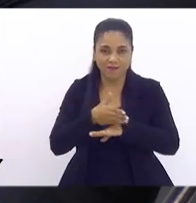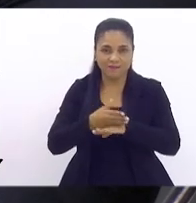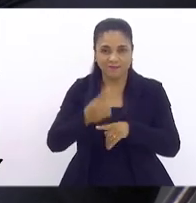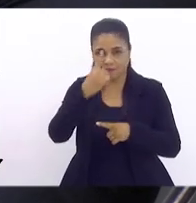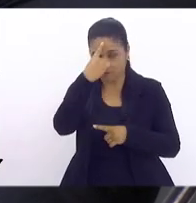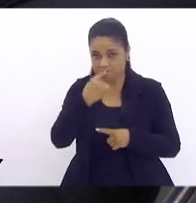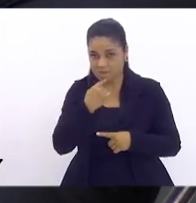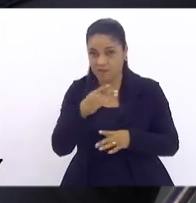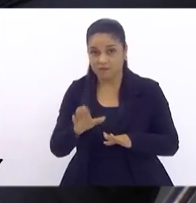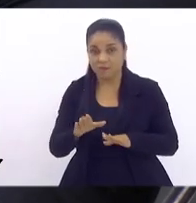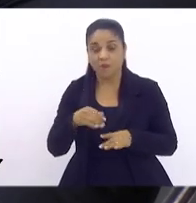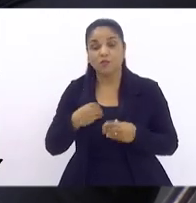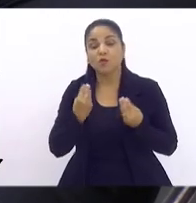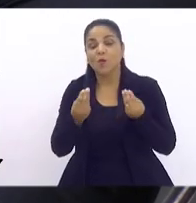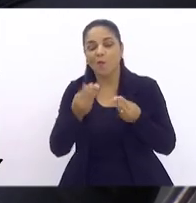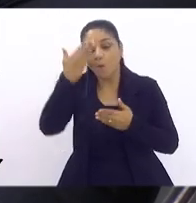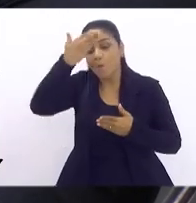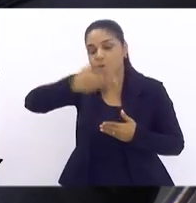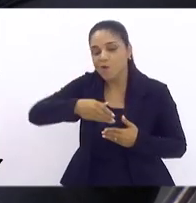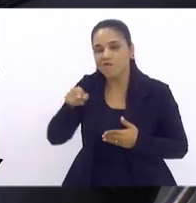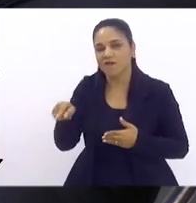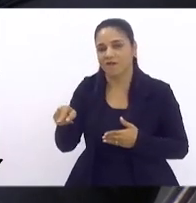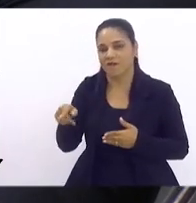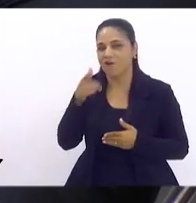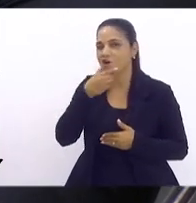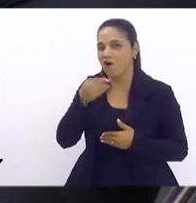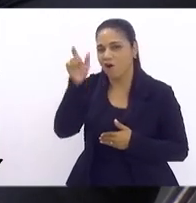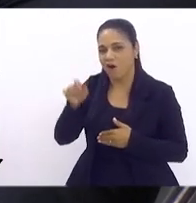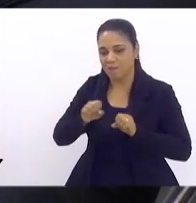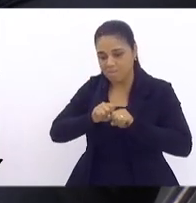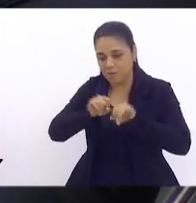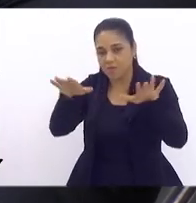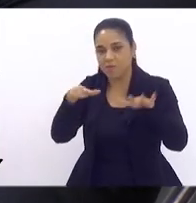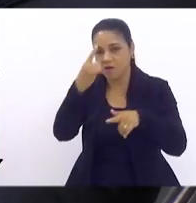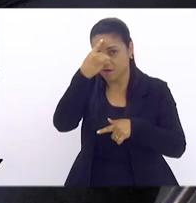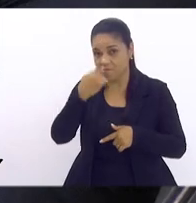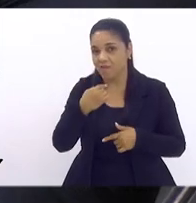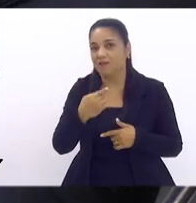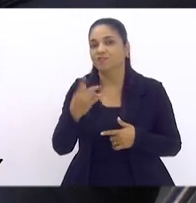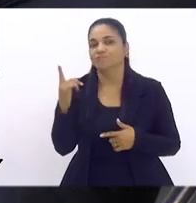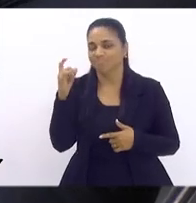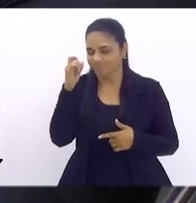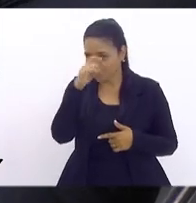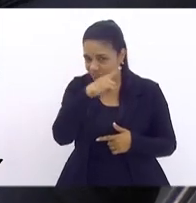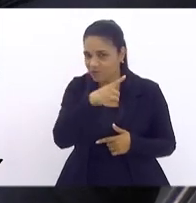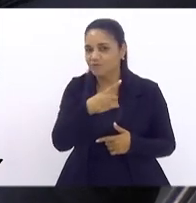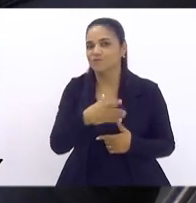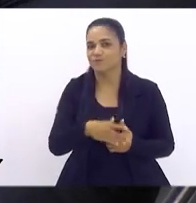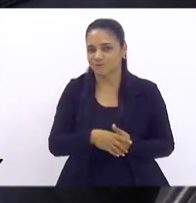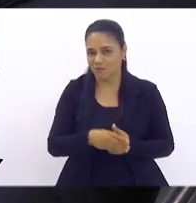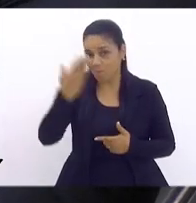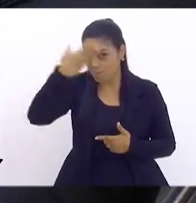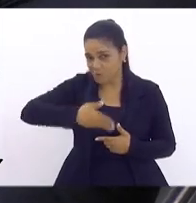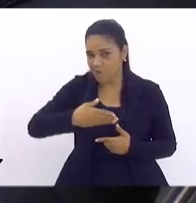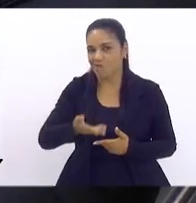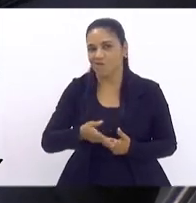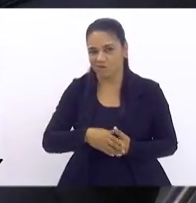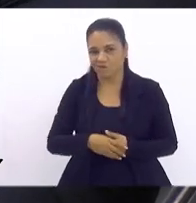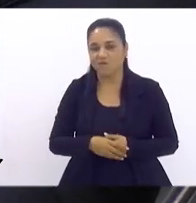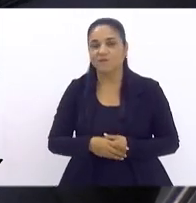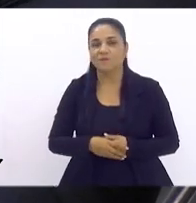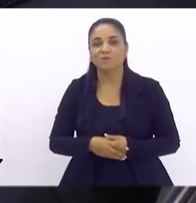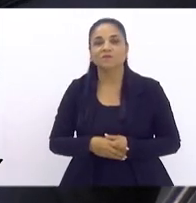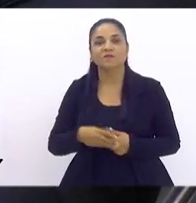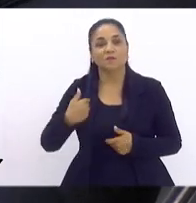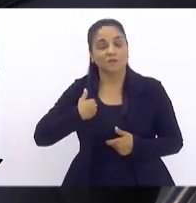comprovar que ele que compartilhou ele seminou essas imagens é uma grande dificuldade então assim o